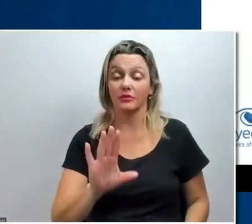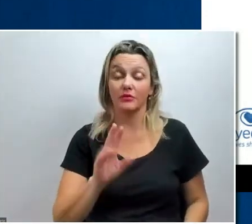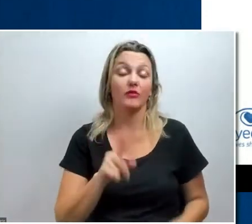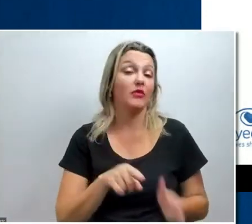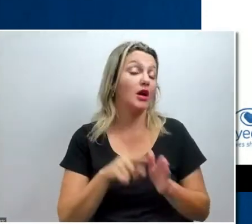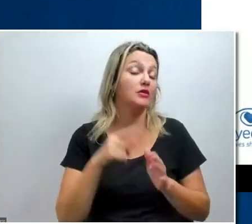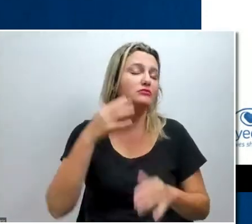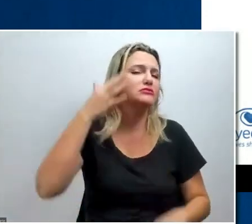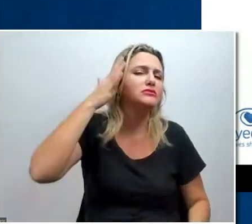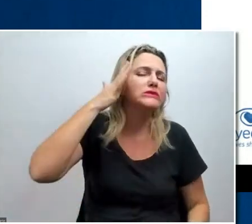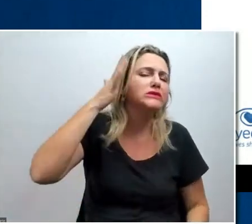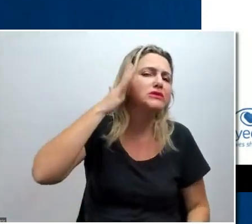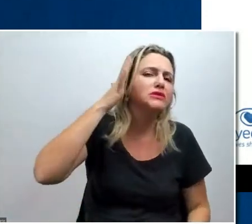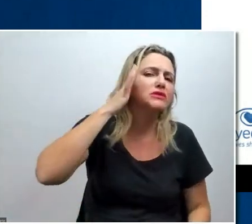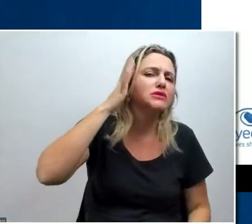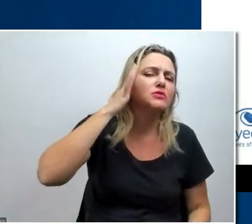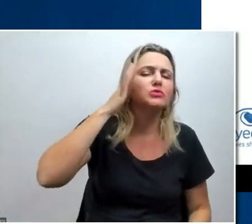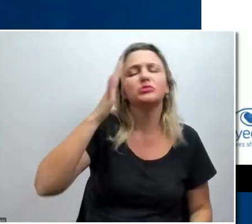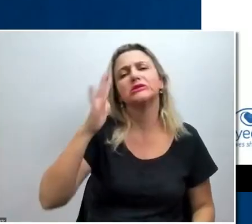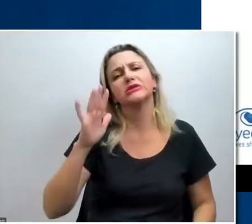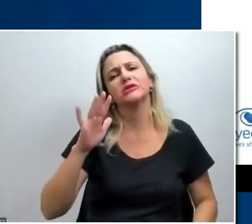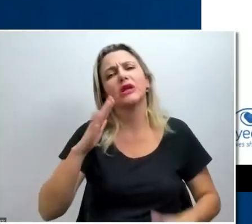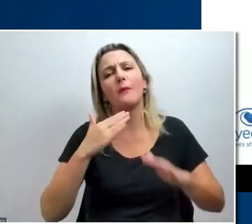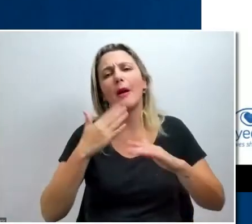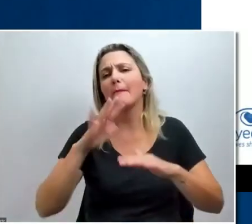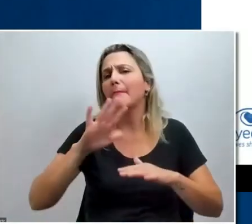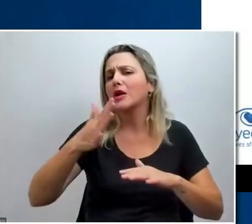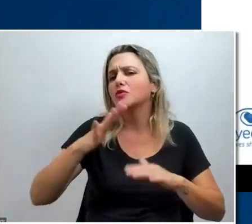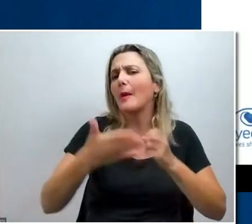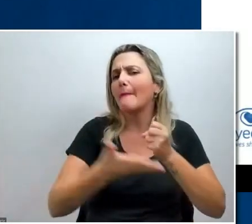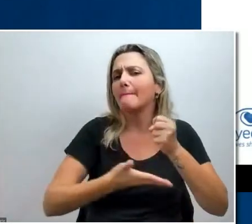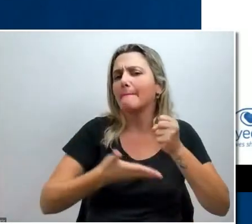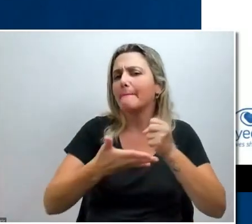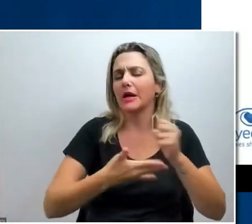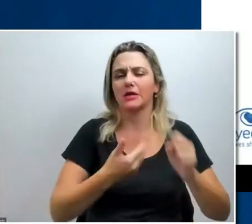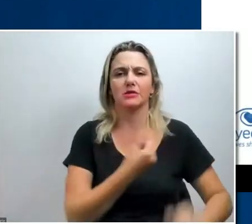muito superficial dos números, né, e provavelmente uma